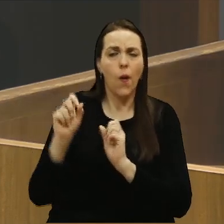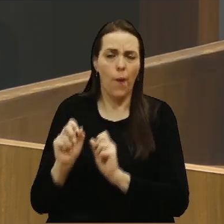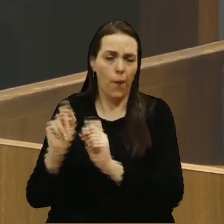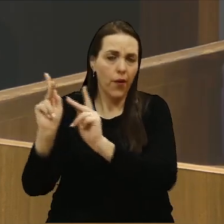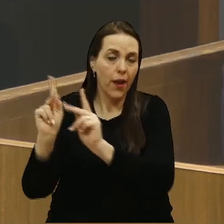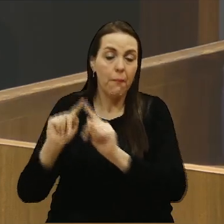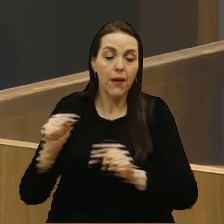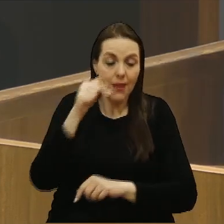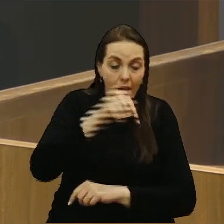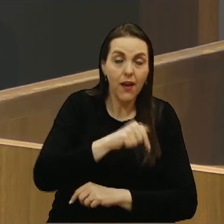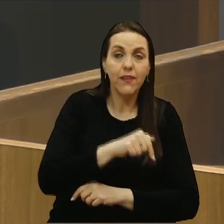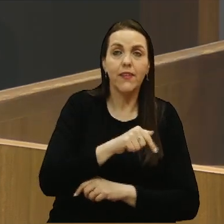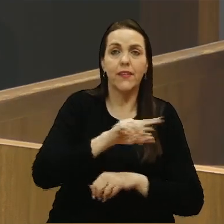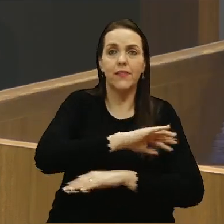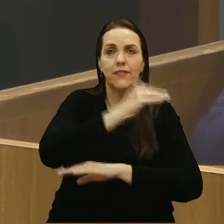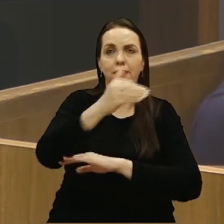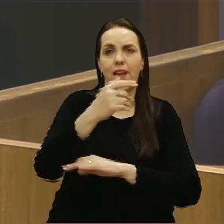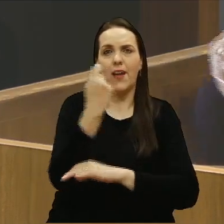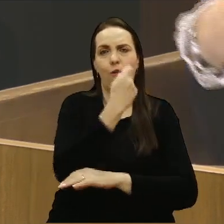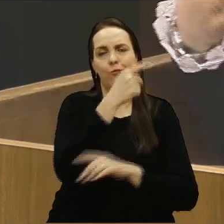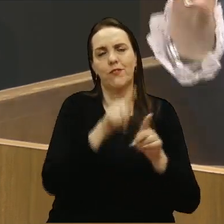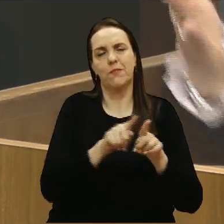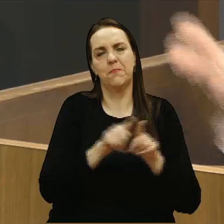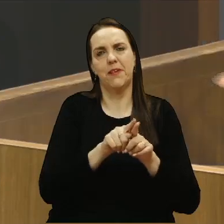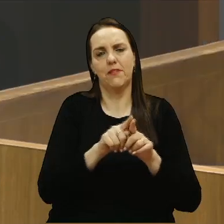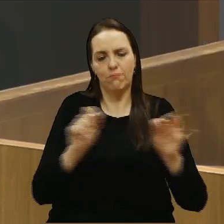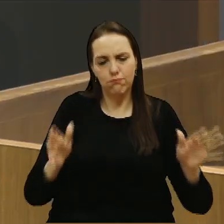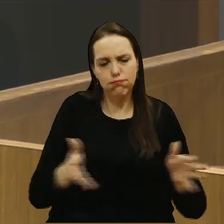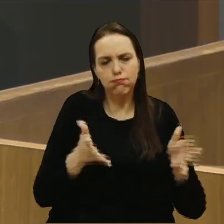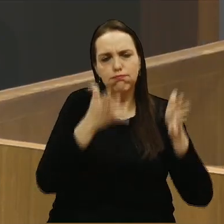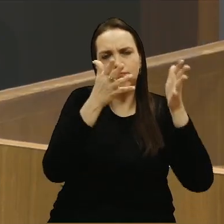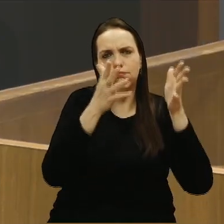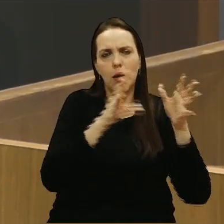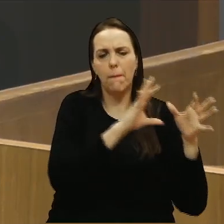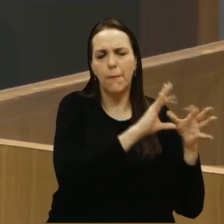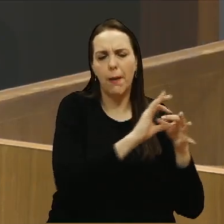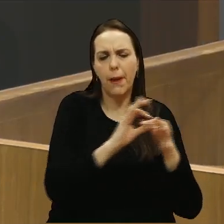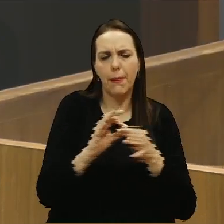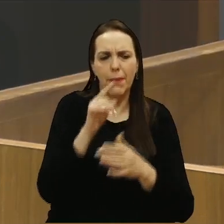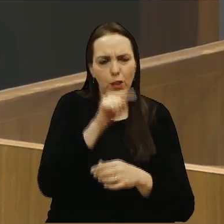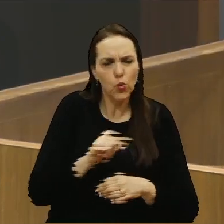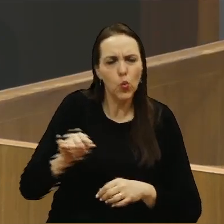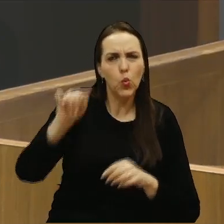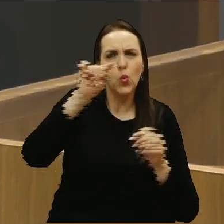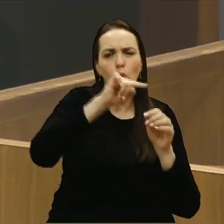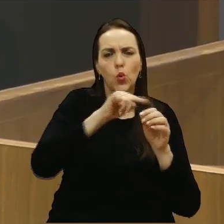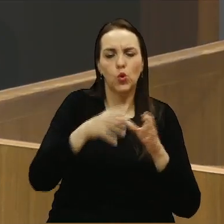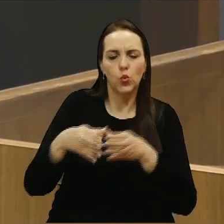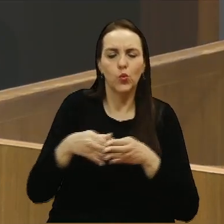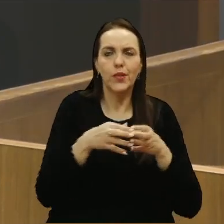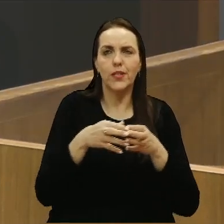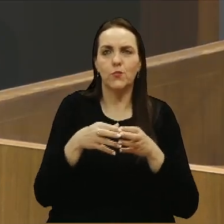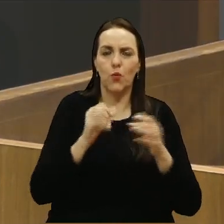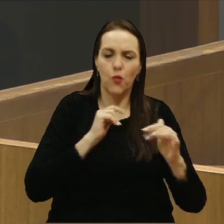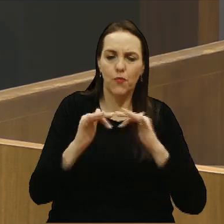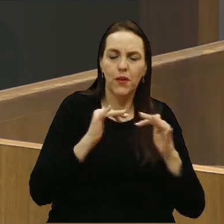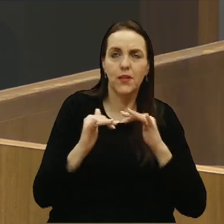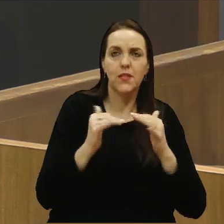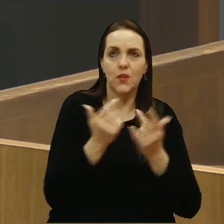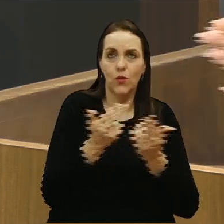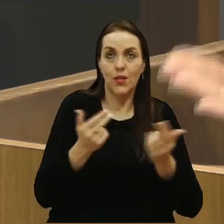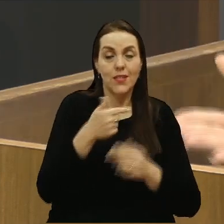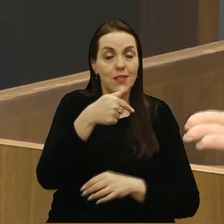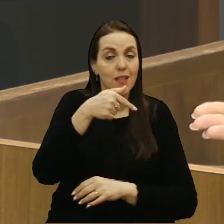nossos vinhos da nossa Serra Gaúcha, que fomenta toda uma cadeia? Nós sabemos que o turismo movimenta em torno